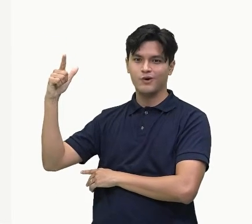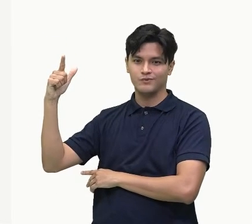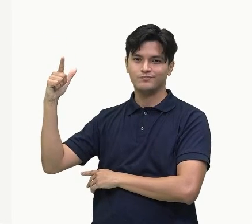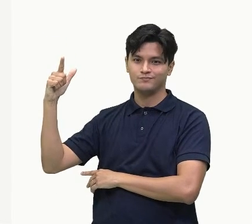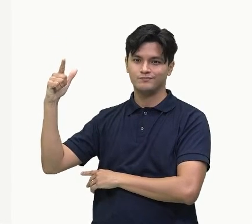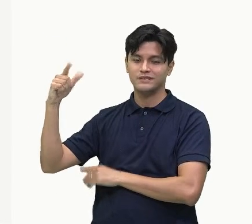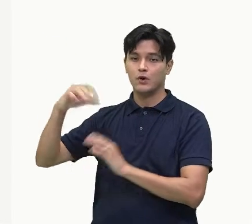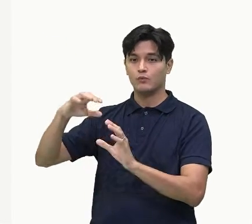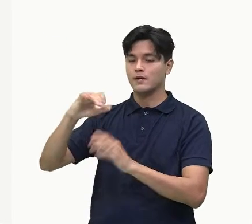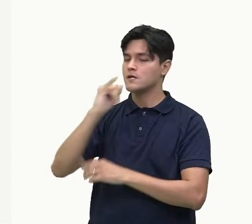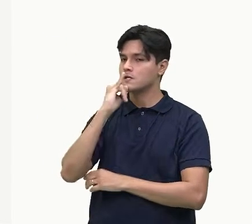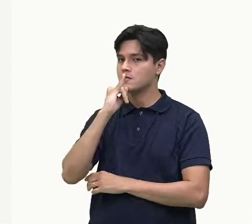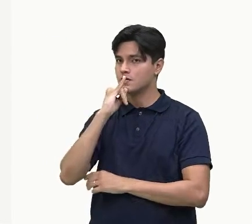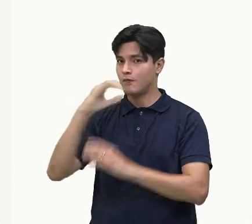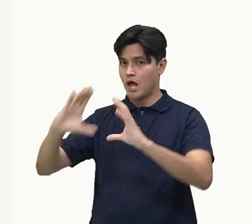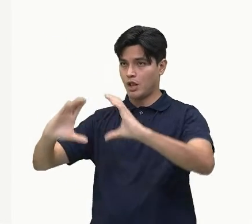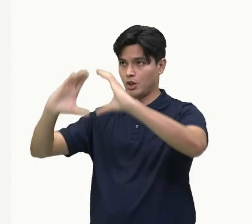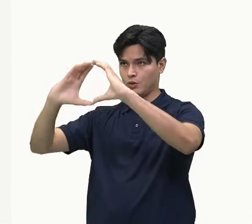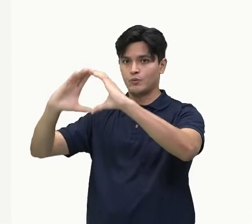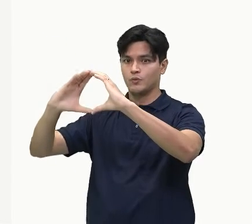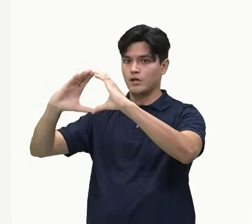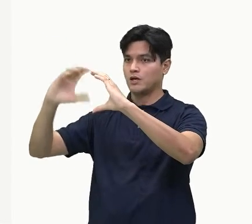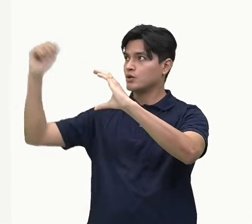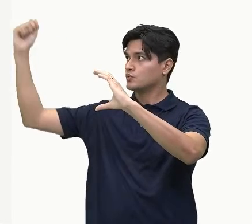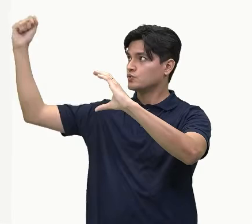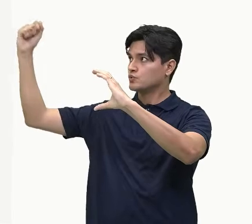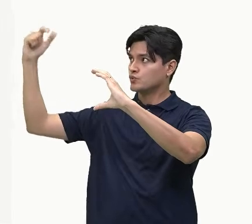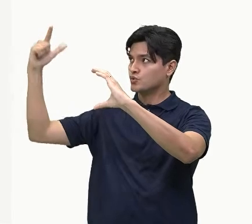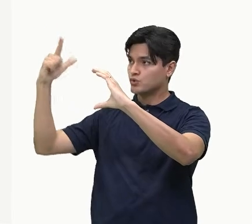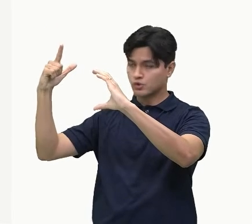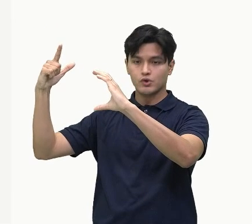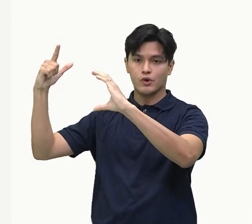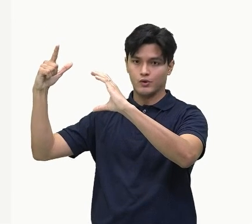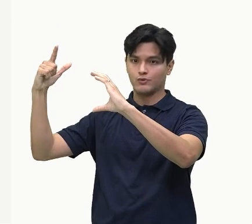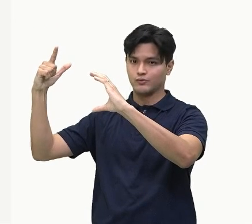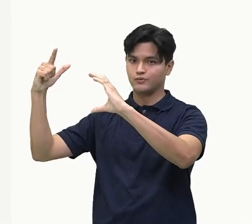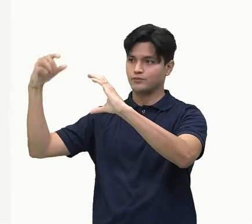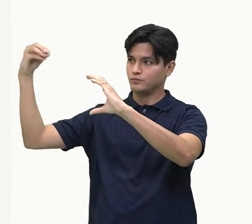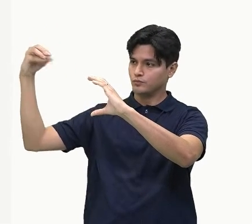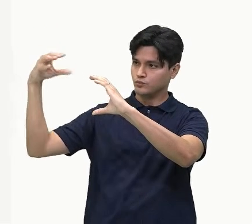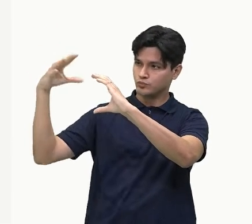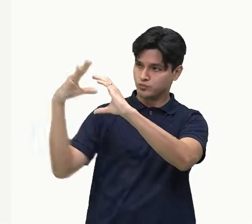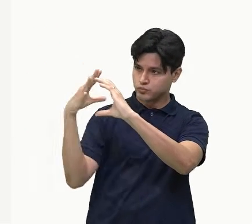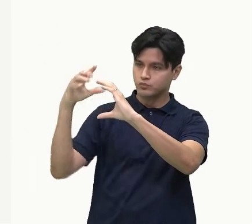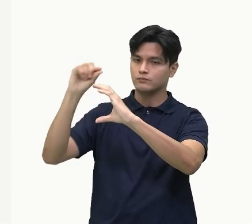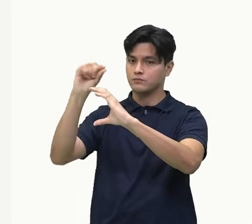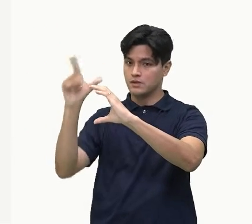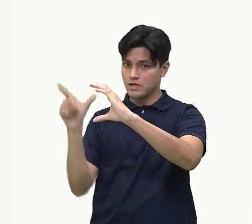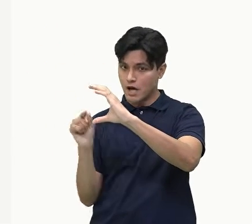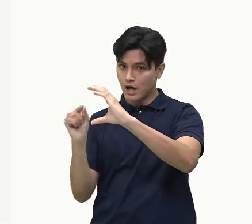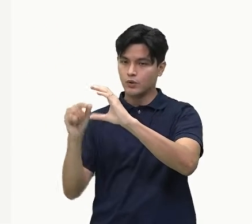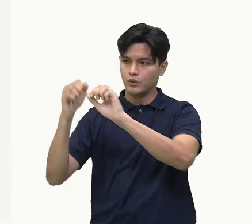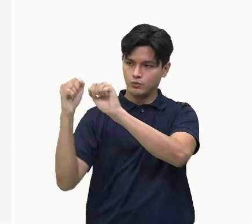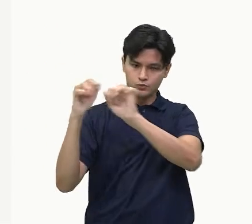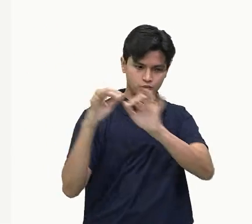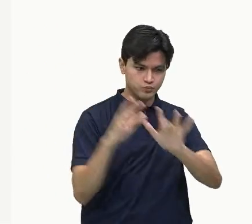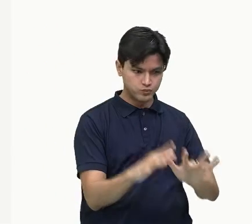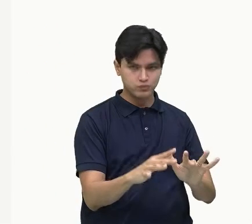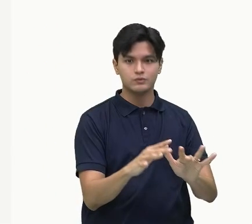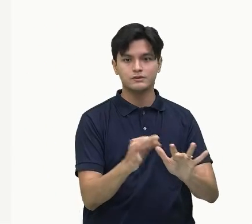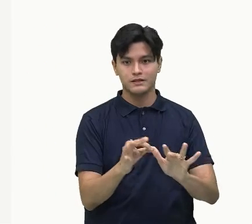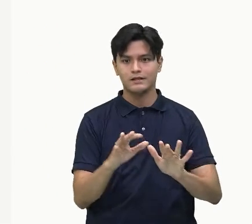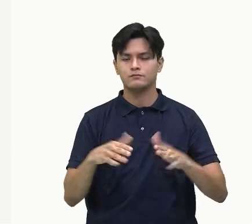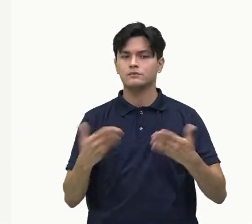ela reflete a luz. E aí qualquer objeto faz isso. Por exemplo, um jarro de flores. Um jarro de flores,